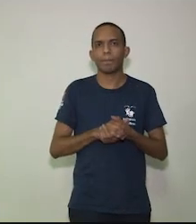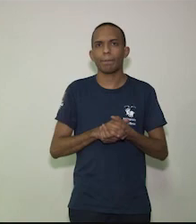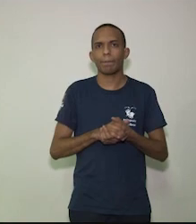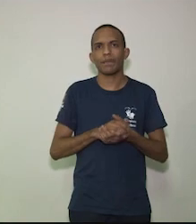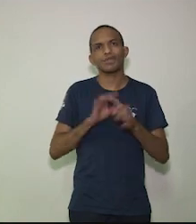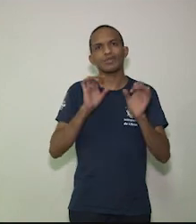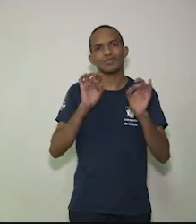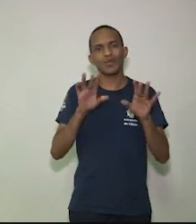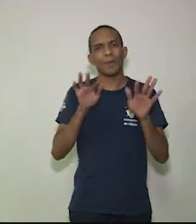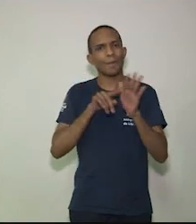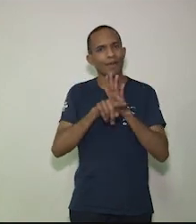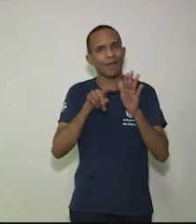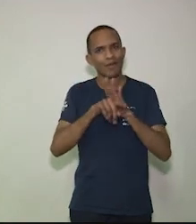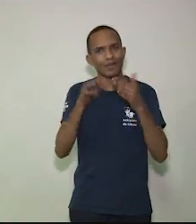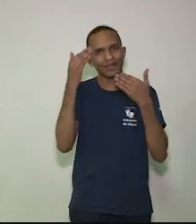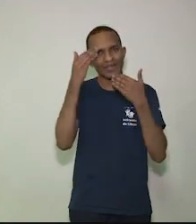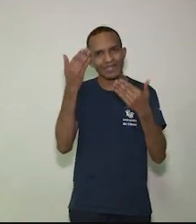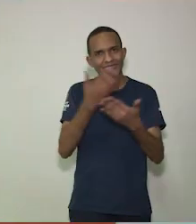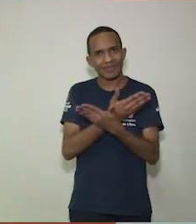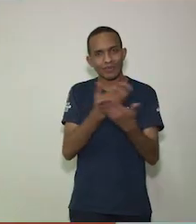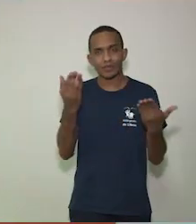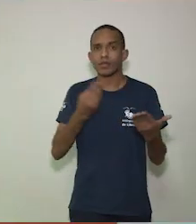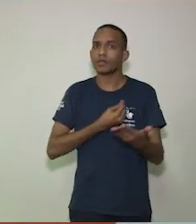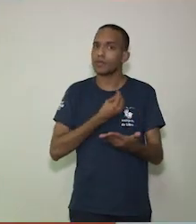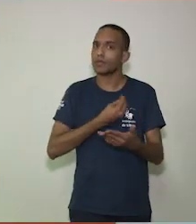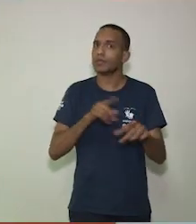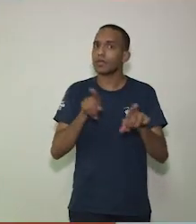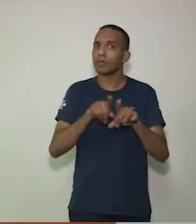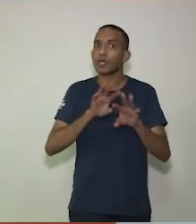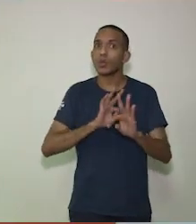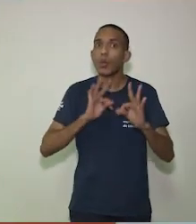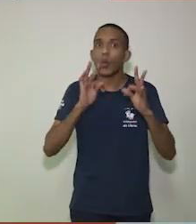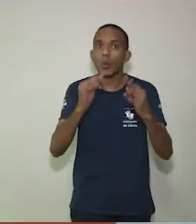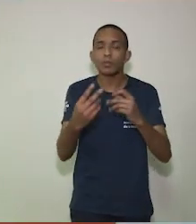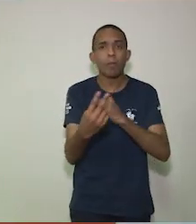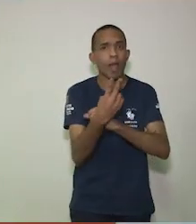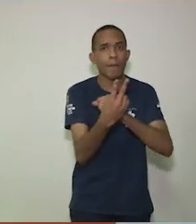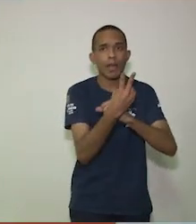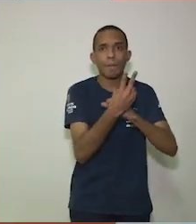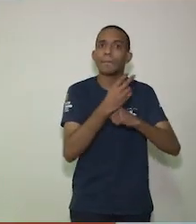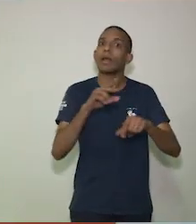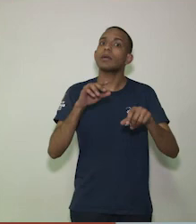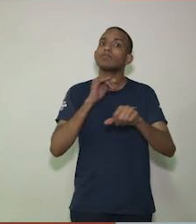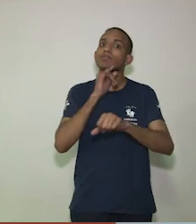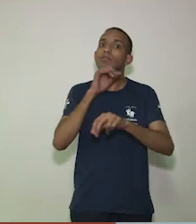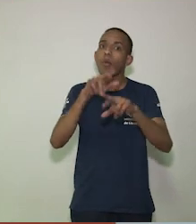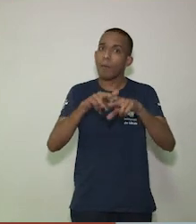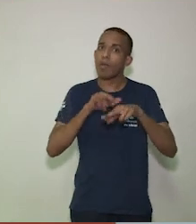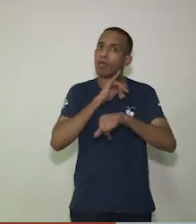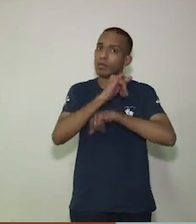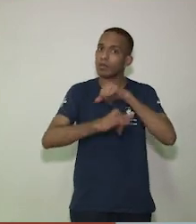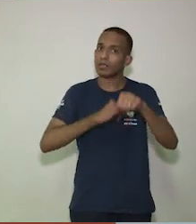São essas as perguntas, agradecemos aqui os presentes, também todos que nos acompanharam de forma virtual nessa